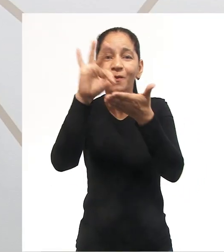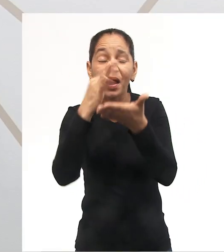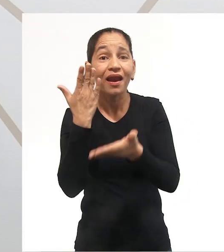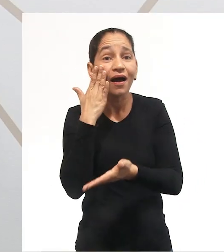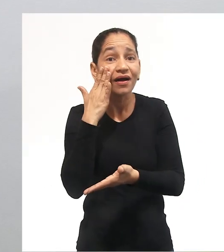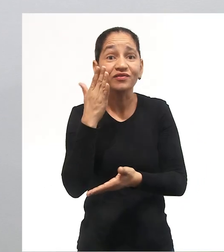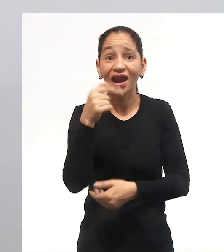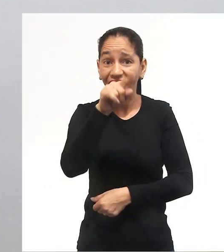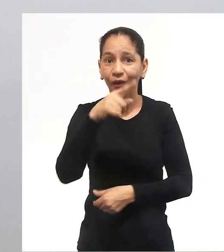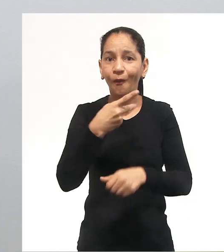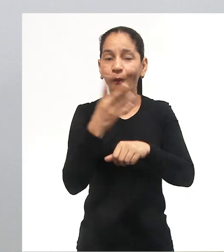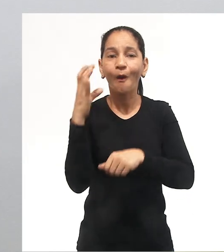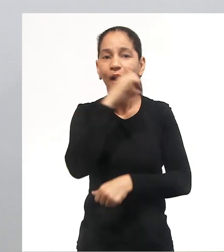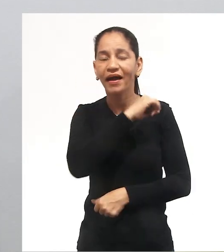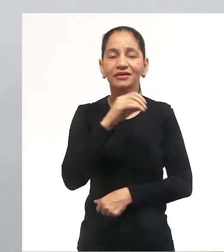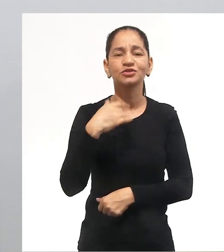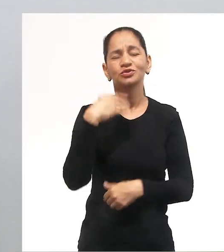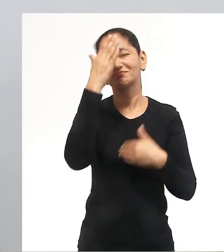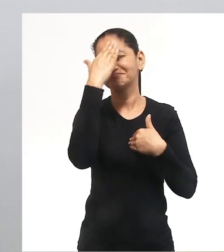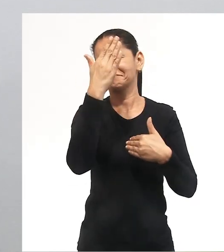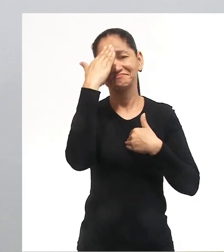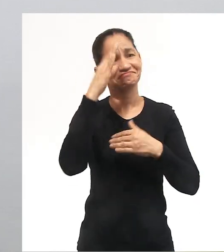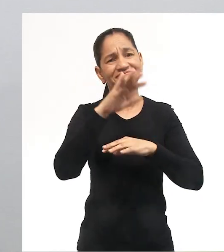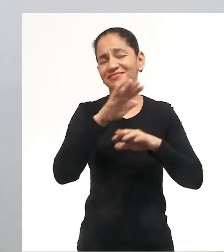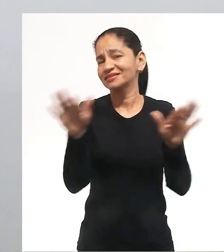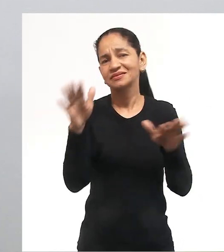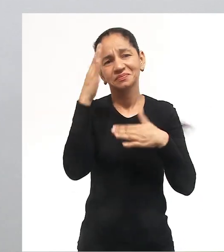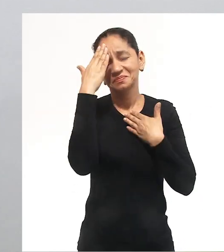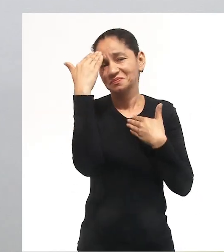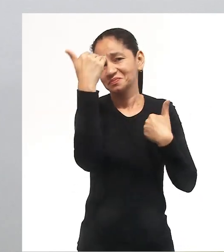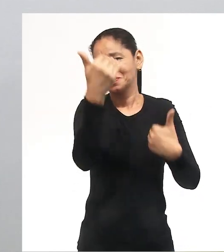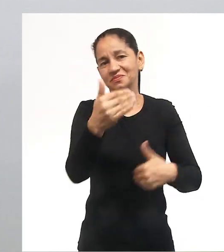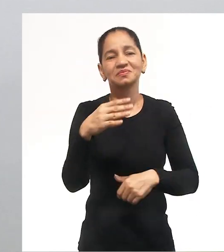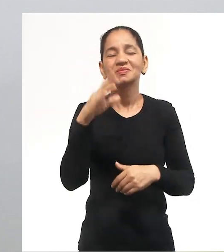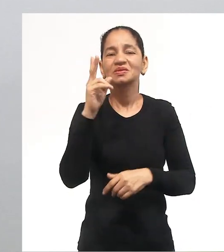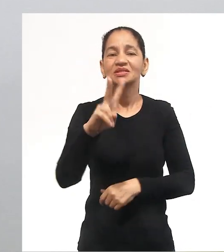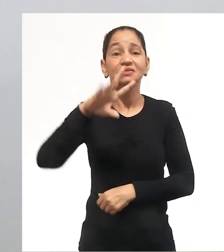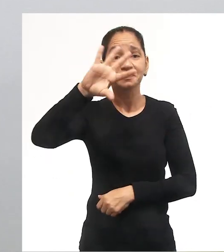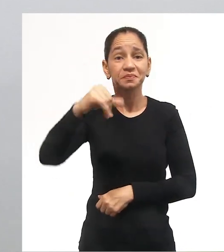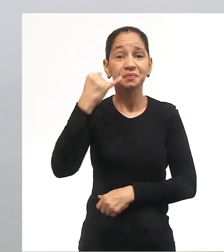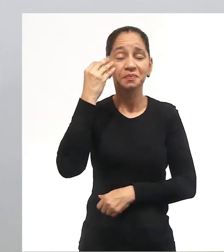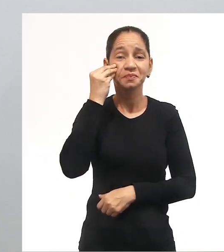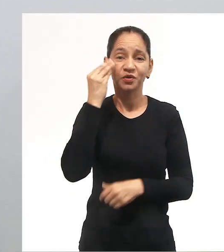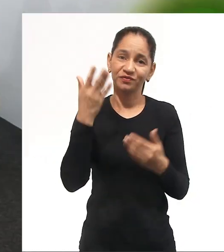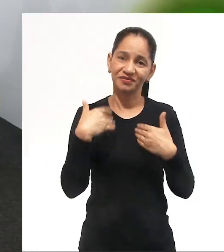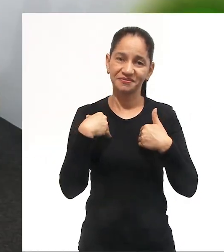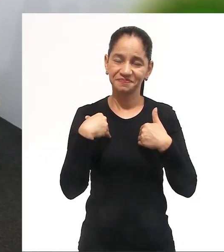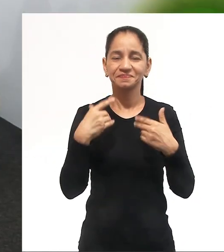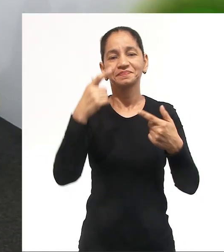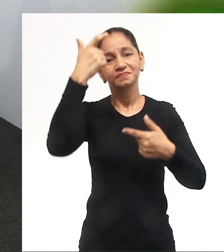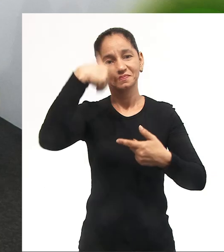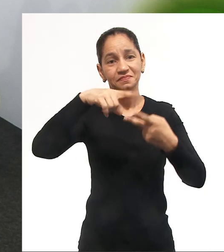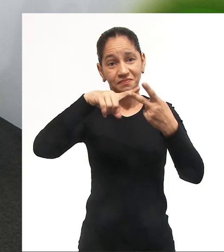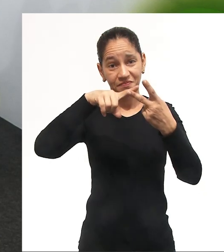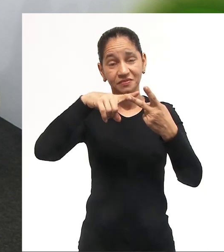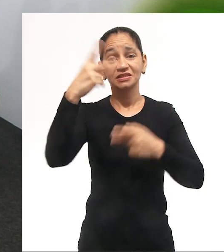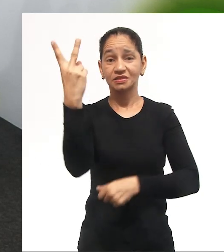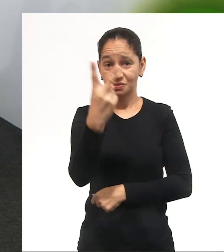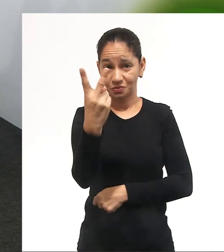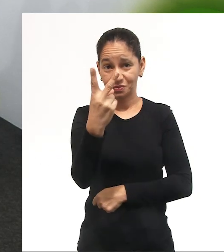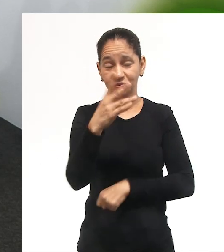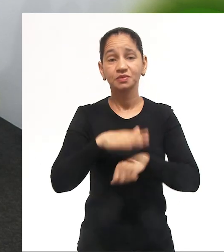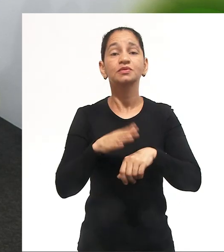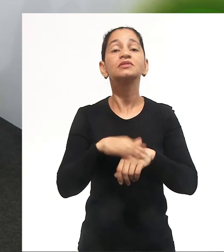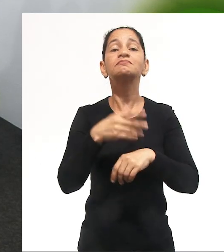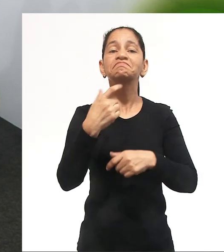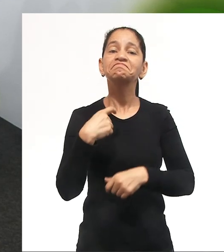ainda de se inscrever, tá? Só agradecer, só agradecer. Muito obrigada aí pela oportunidade de me ouvir. Também quero agradecer a participação